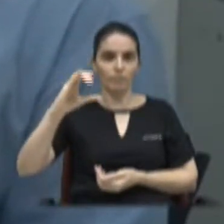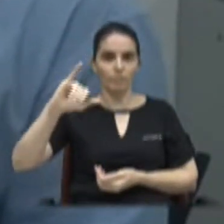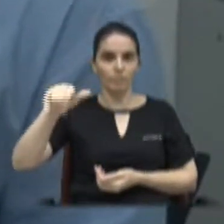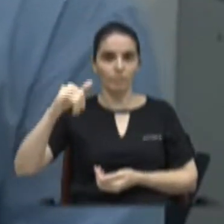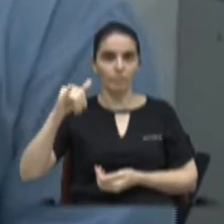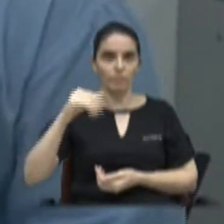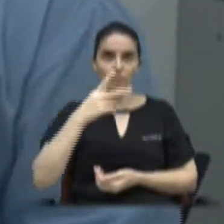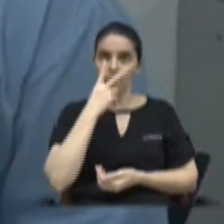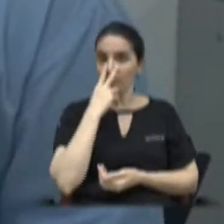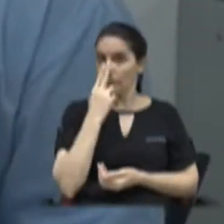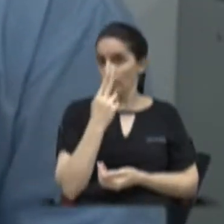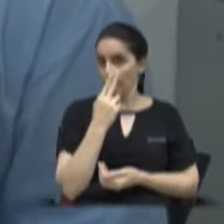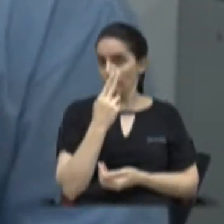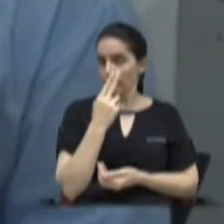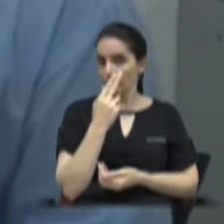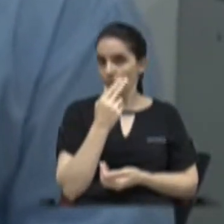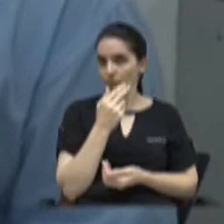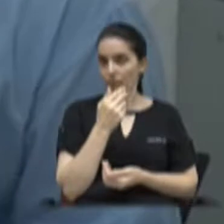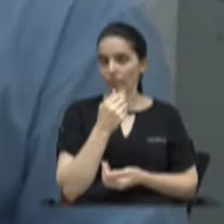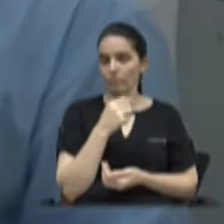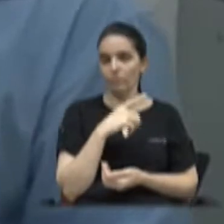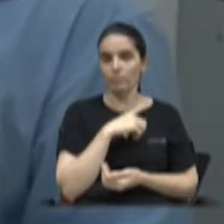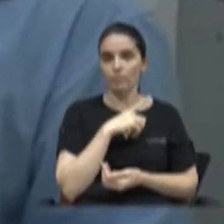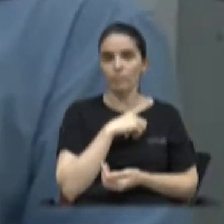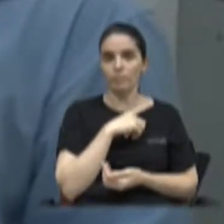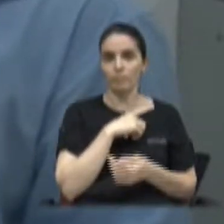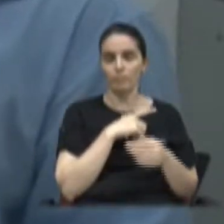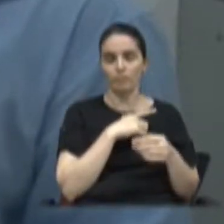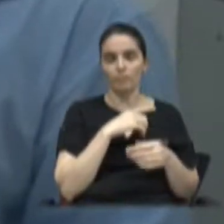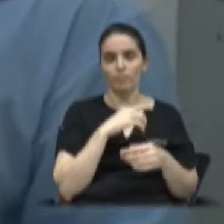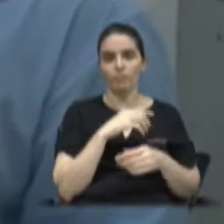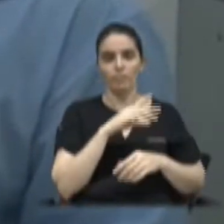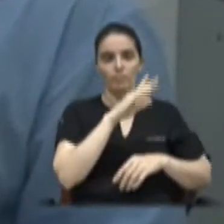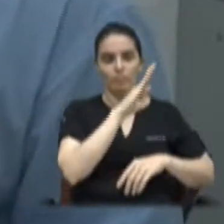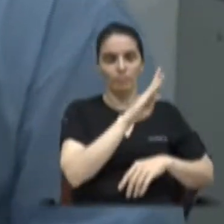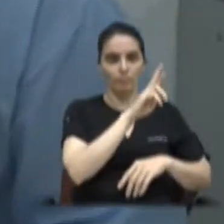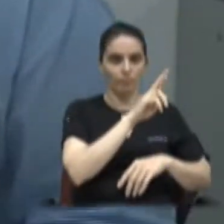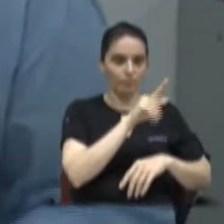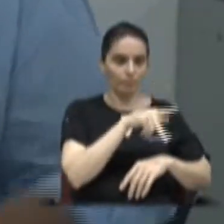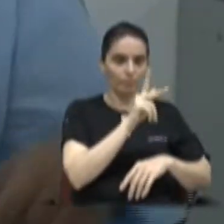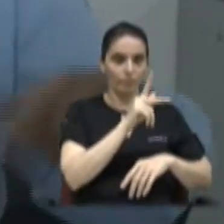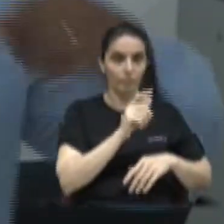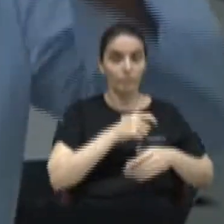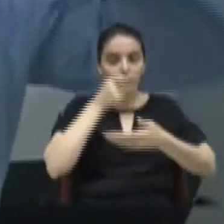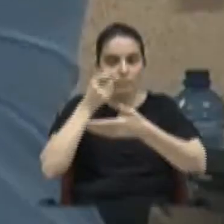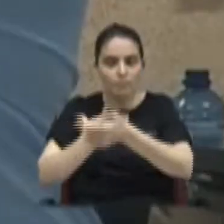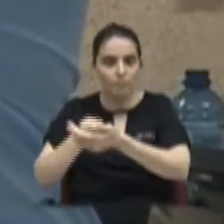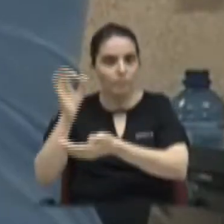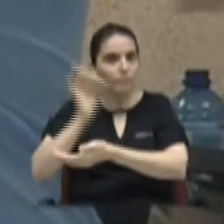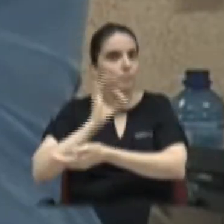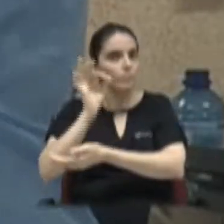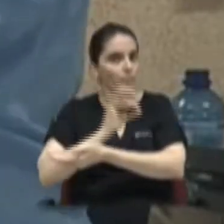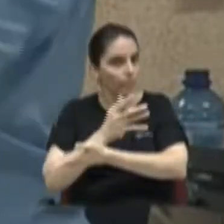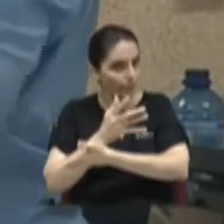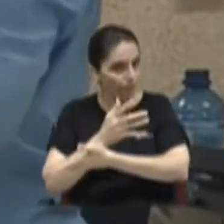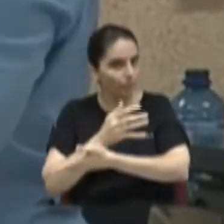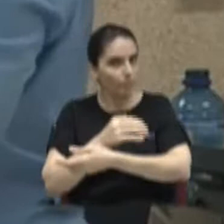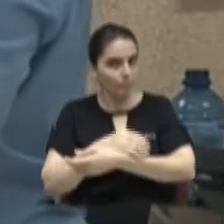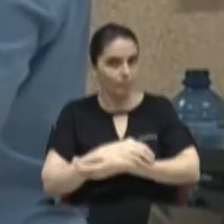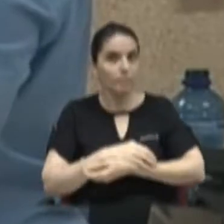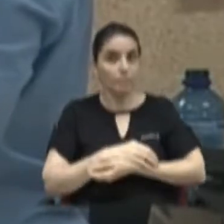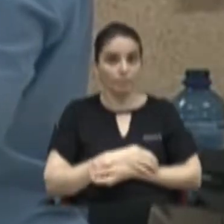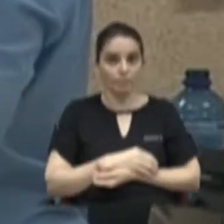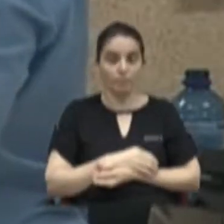o que eles recebem é uma porcentagem do que é a BRK. Né? Então, por isso que ele fala, vamos aumentar a tarifa, eu aumento o meu